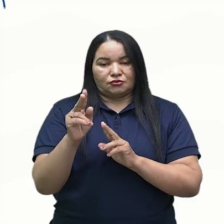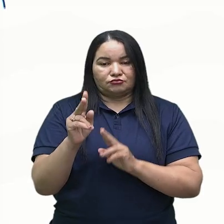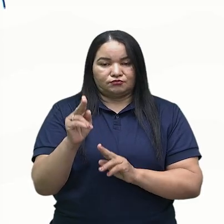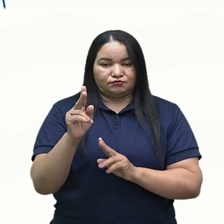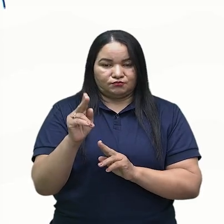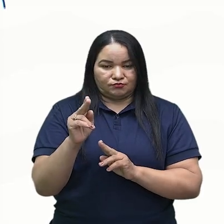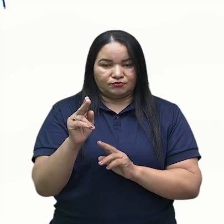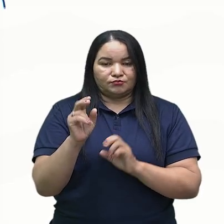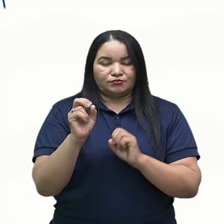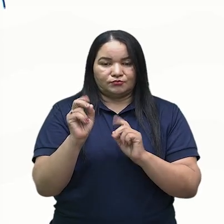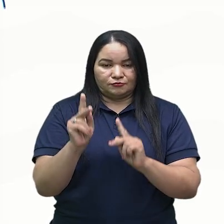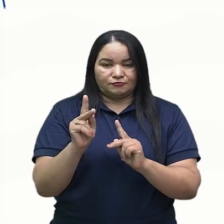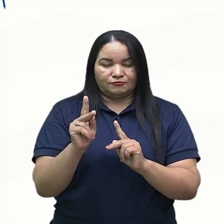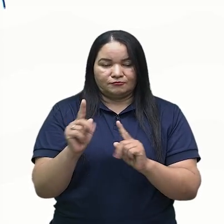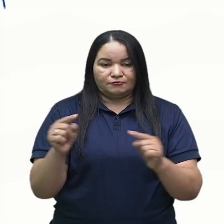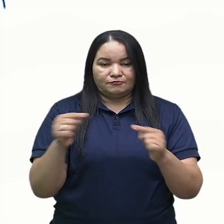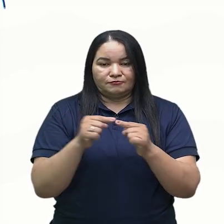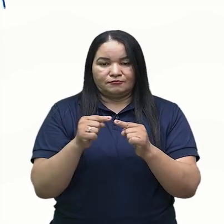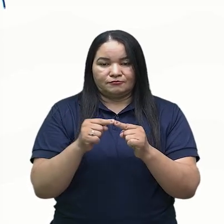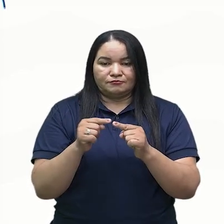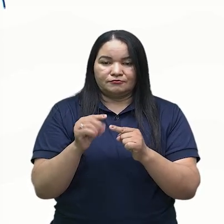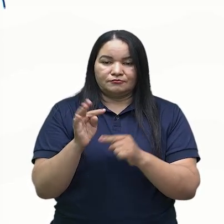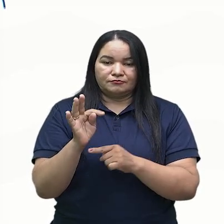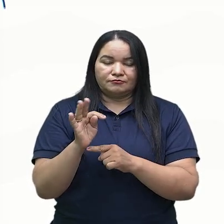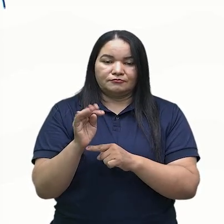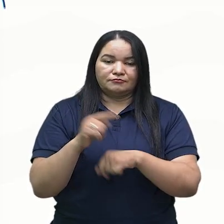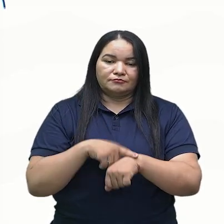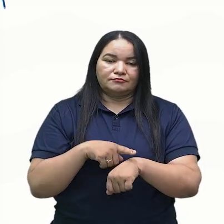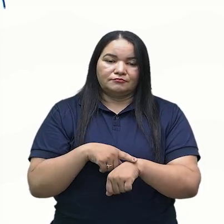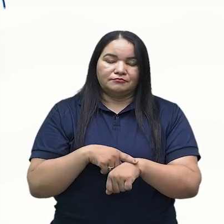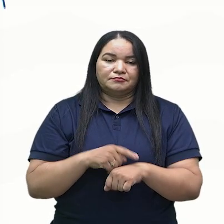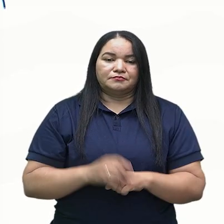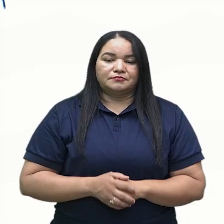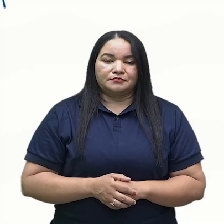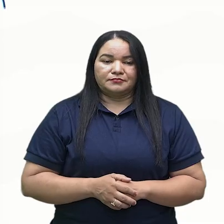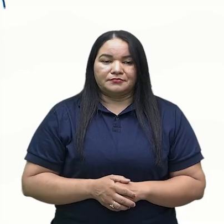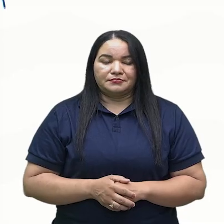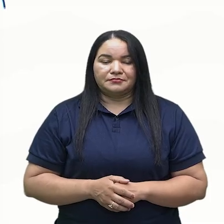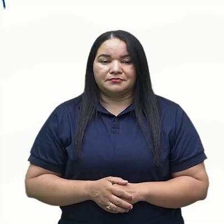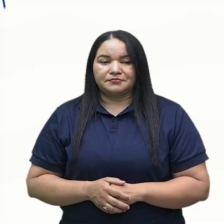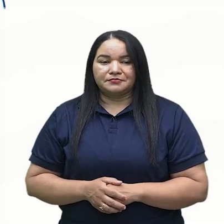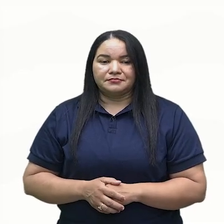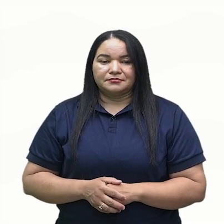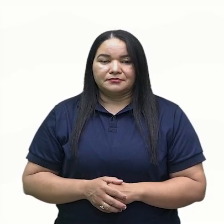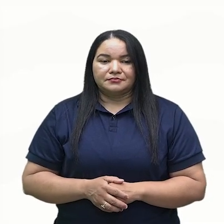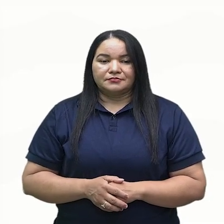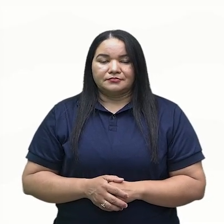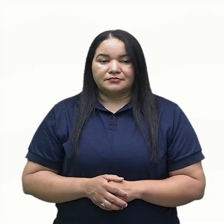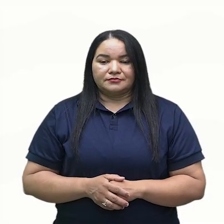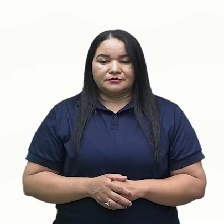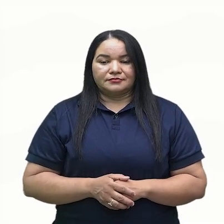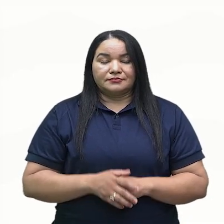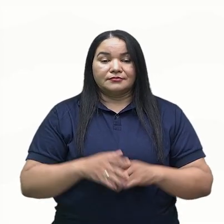representam a mesma coisa, que é o tempo, beleza? Vamos seguir em frente, então.